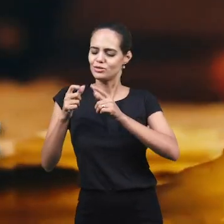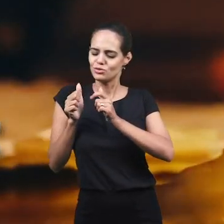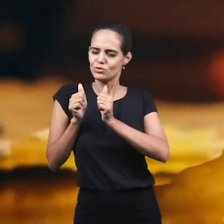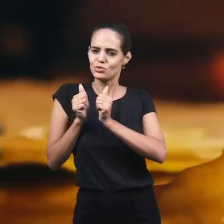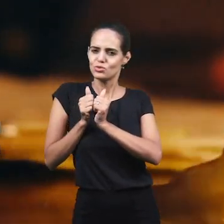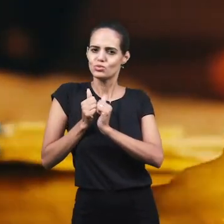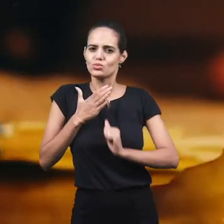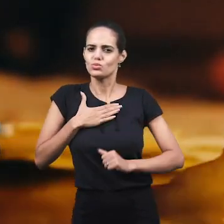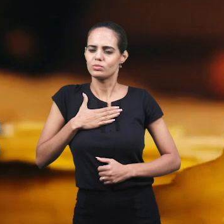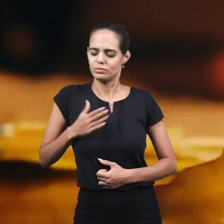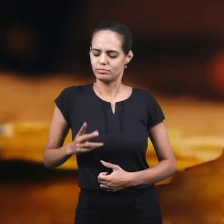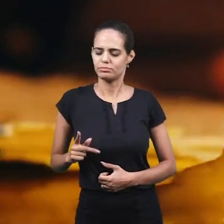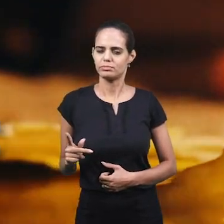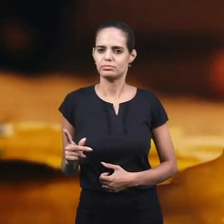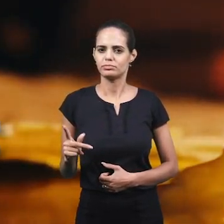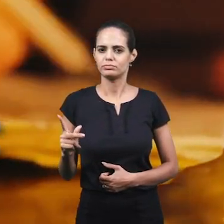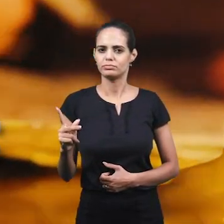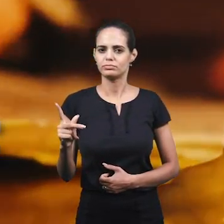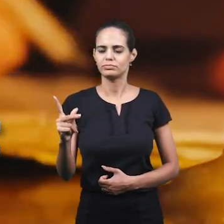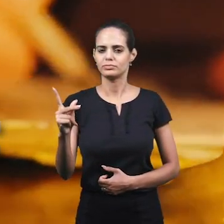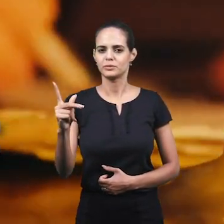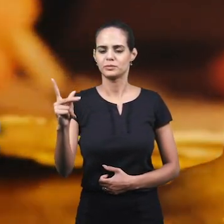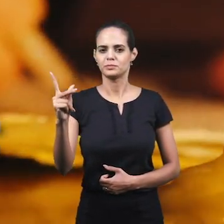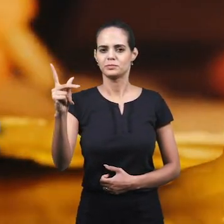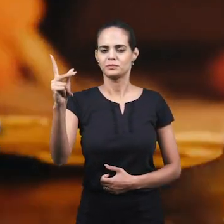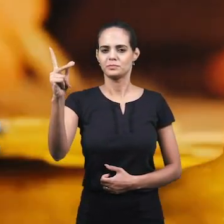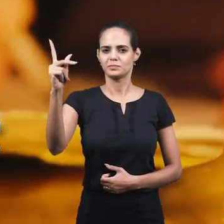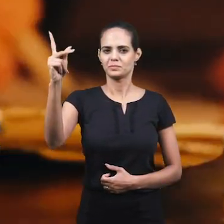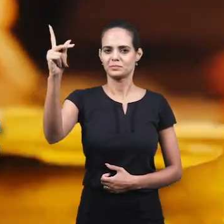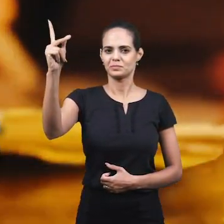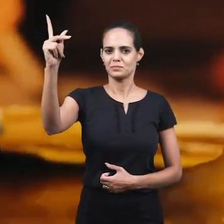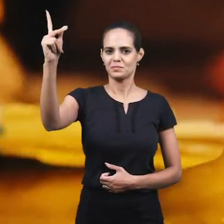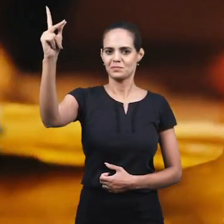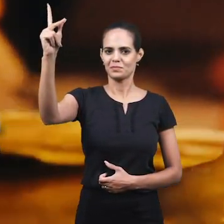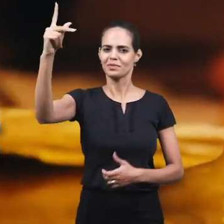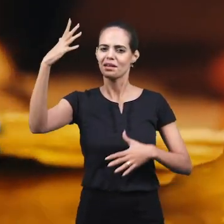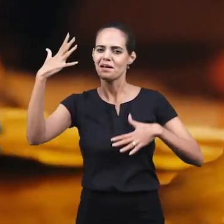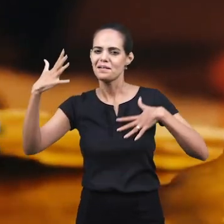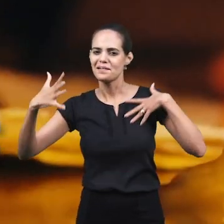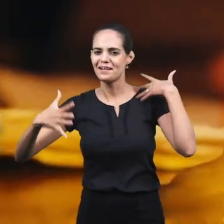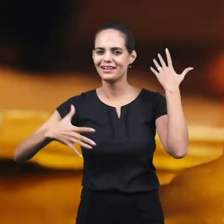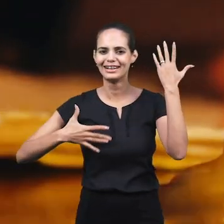eu te quero junto a mim.